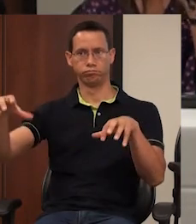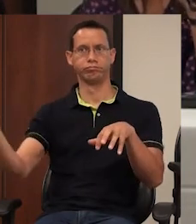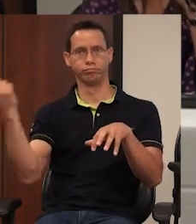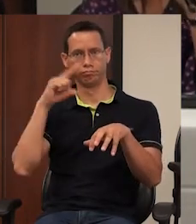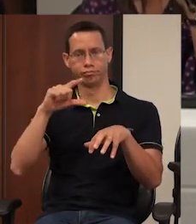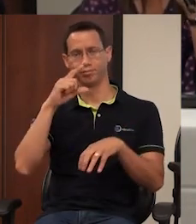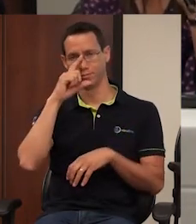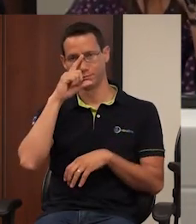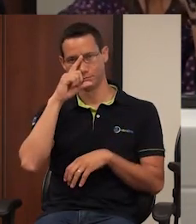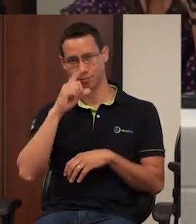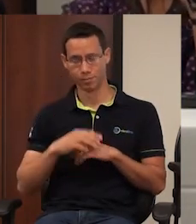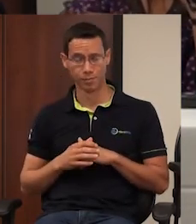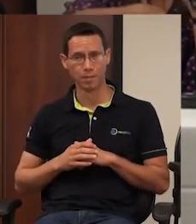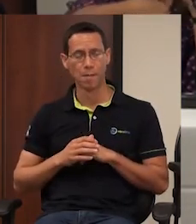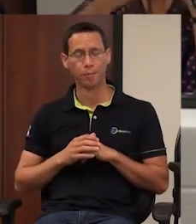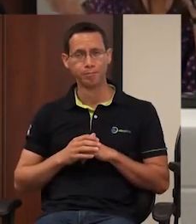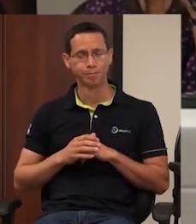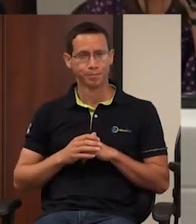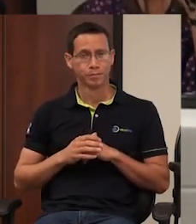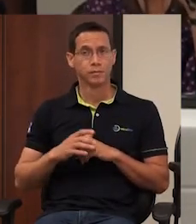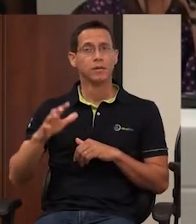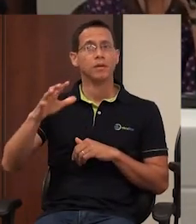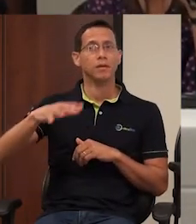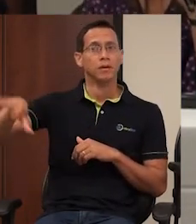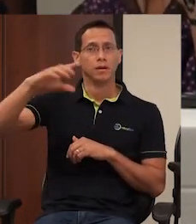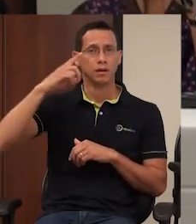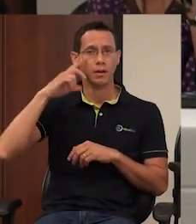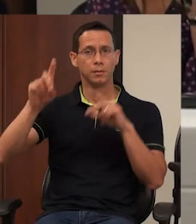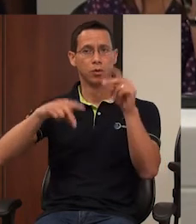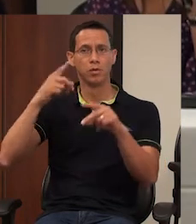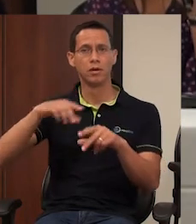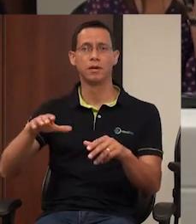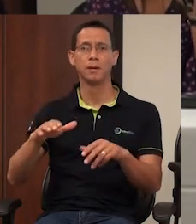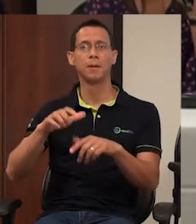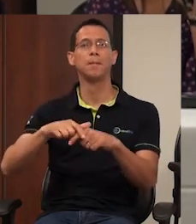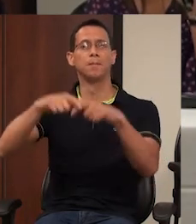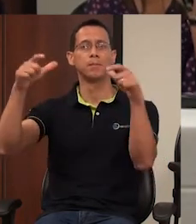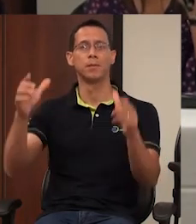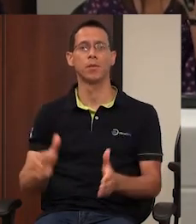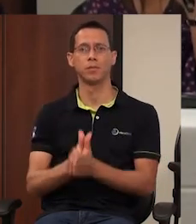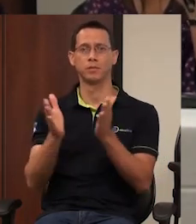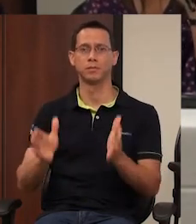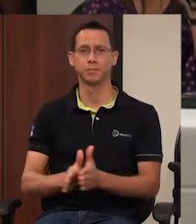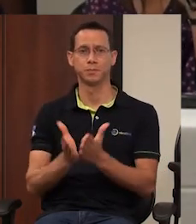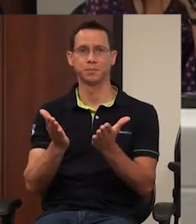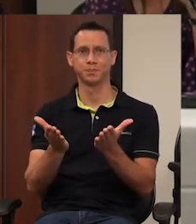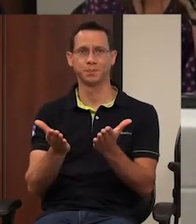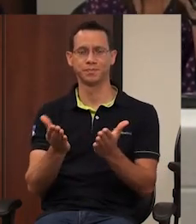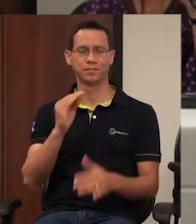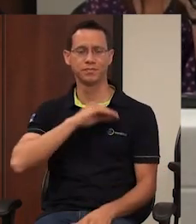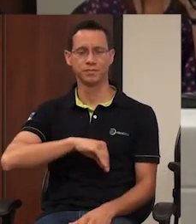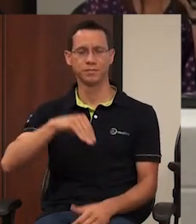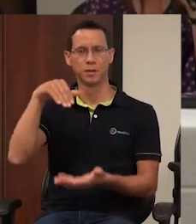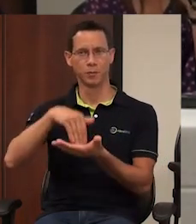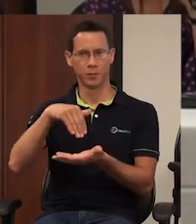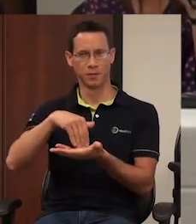Agora, no mais, a gente lida com a maior parte do nosso público é pobre. Nós estamos falando de um salário mínimo,